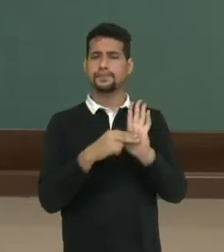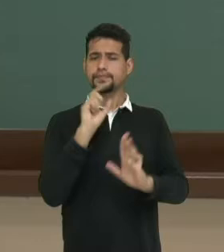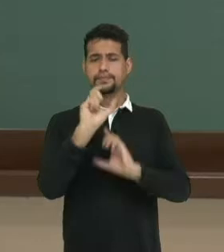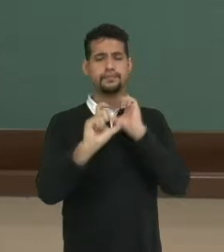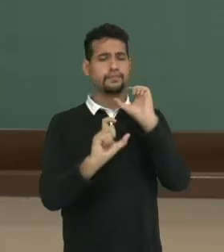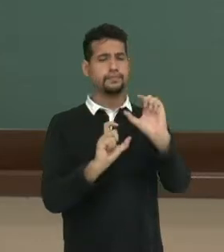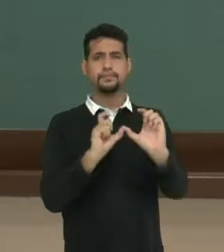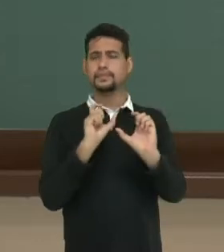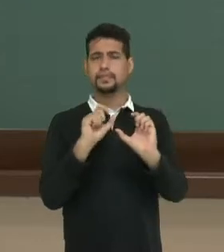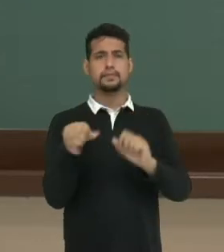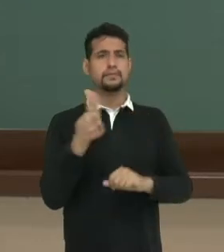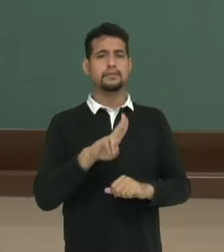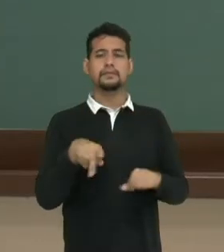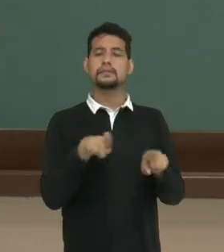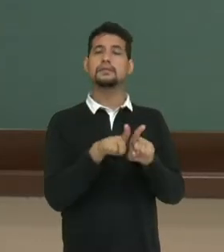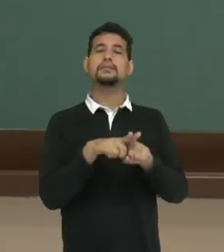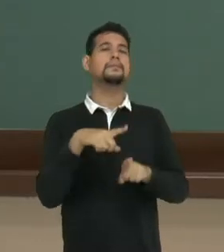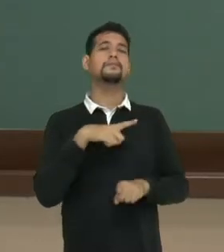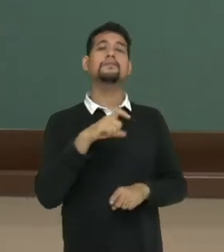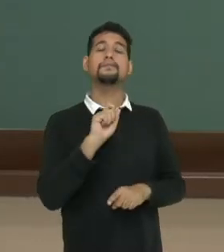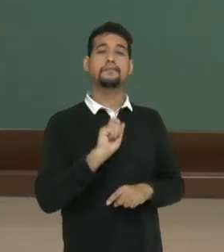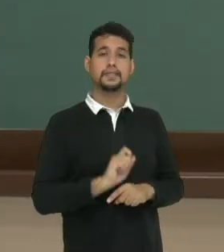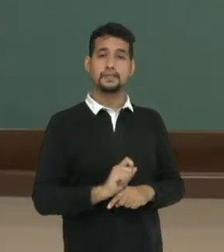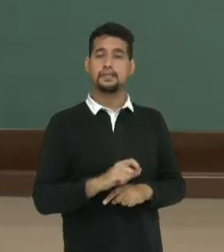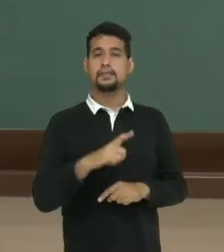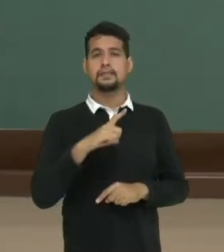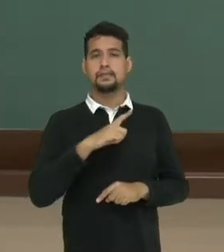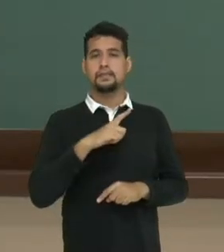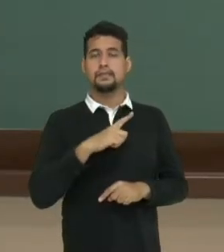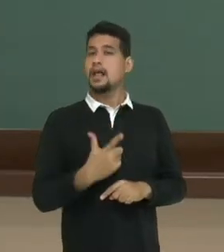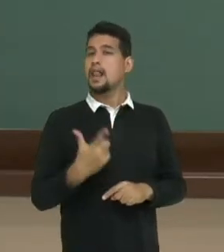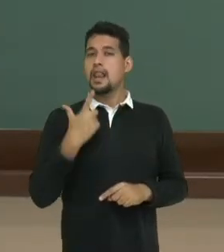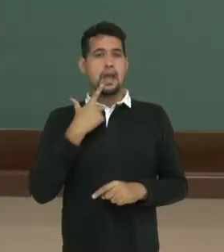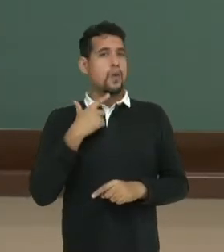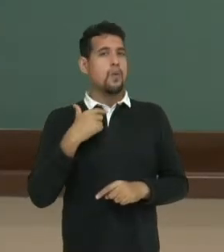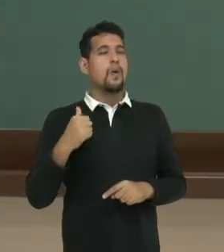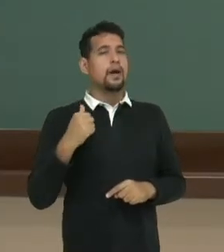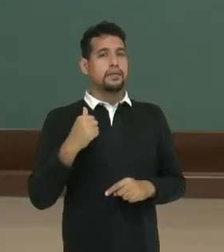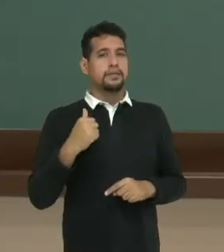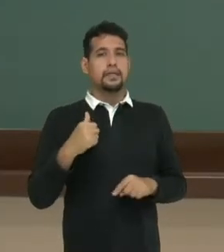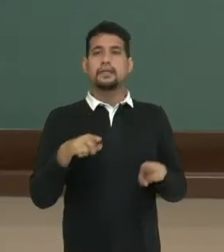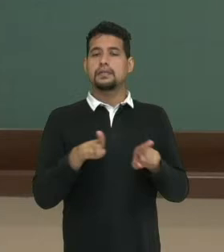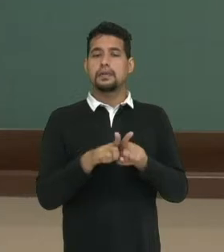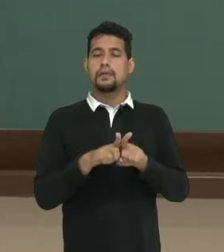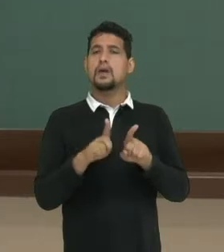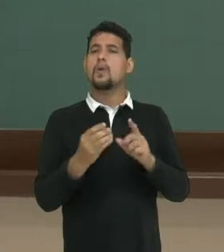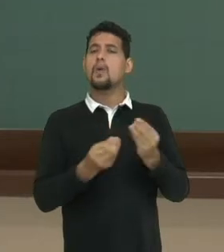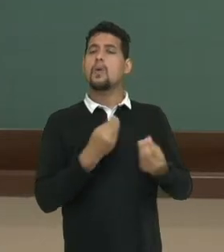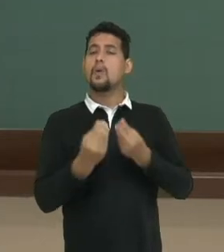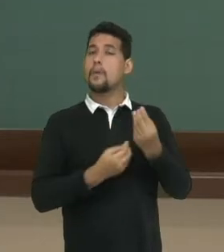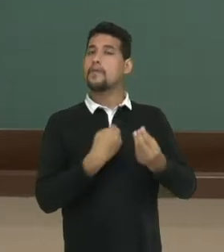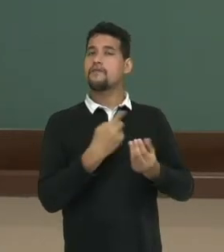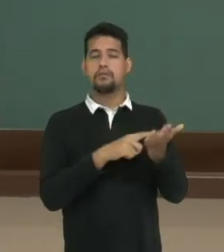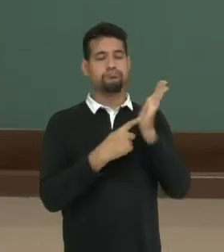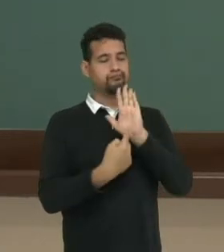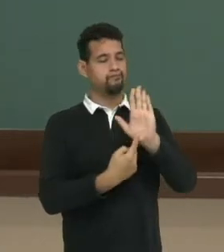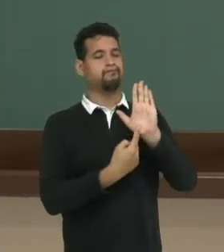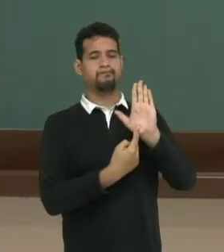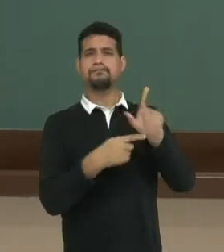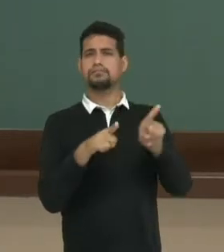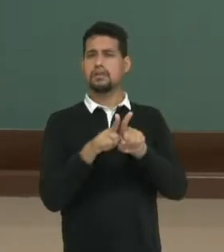e expressões que vão constituir ali a linguagem, o meio pelo qual eu vou me